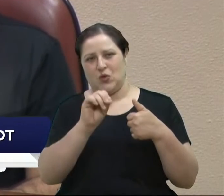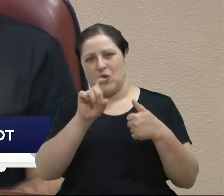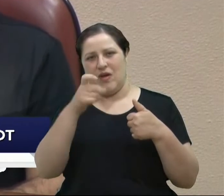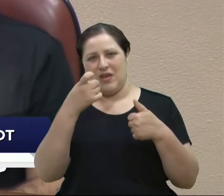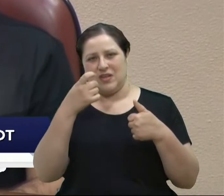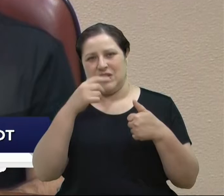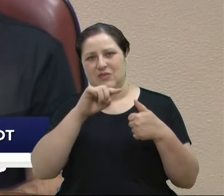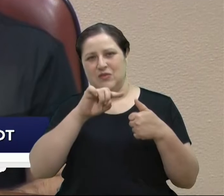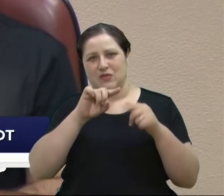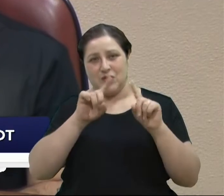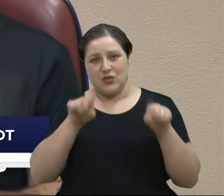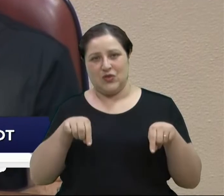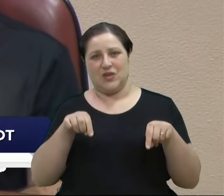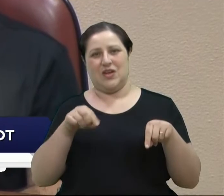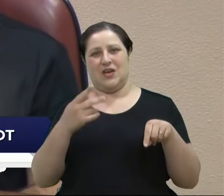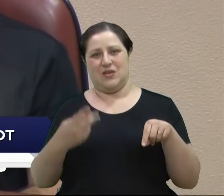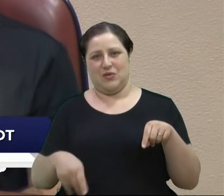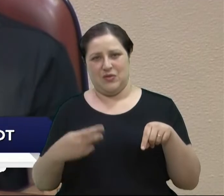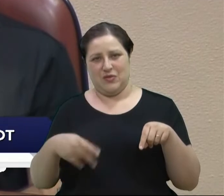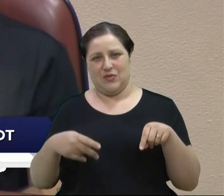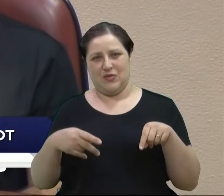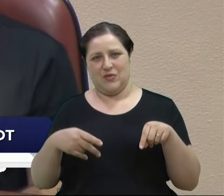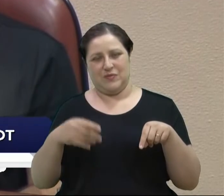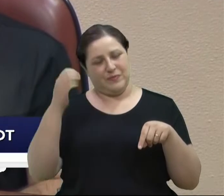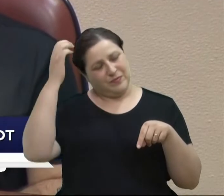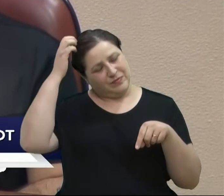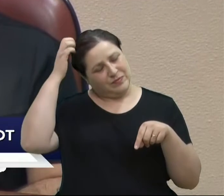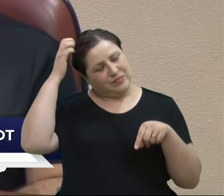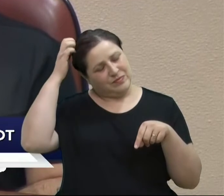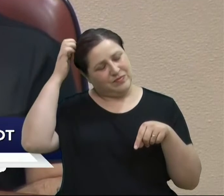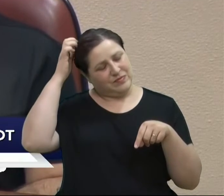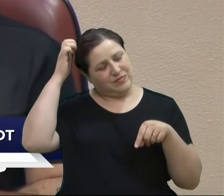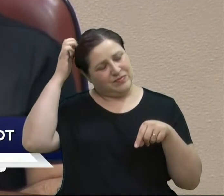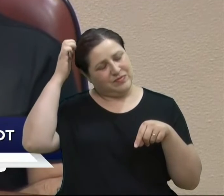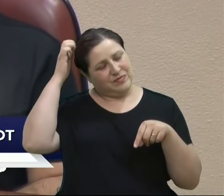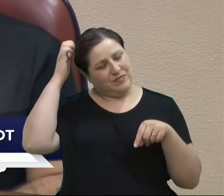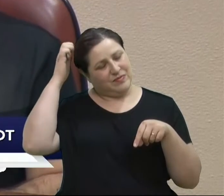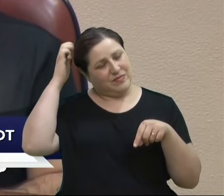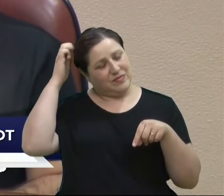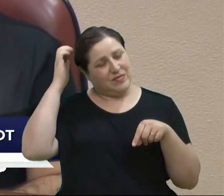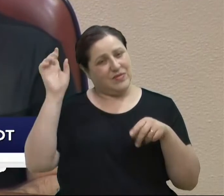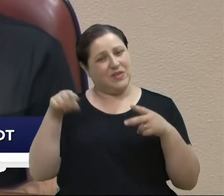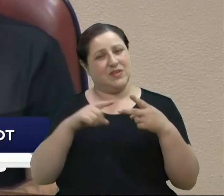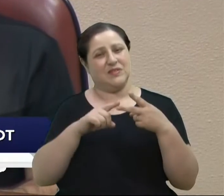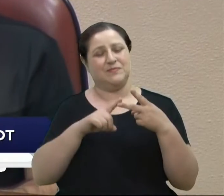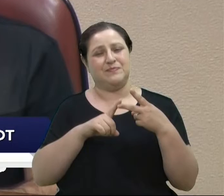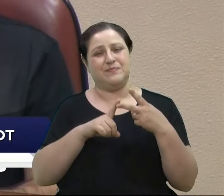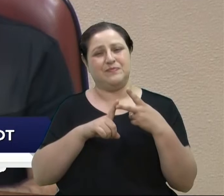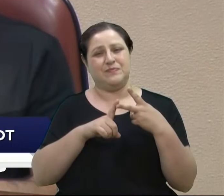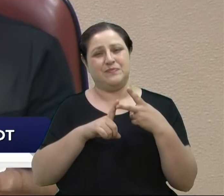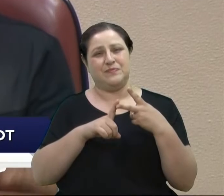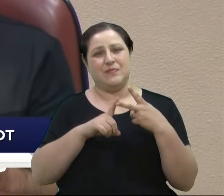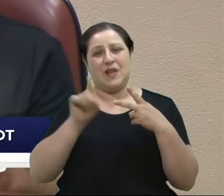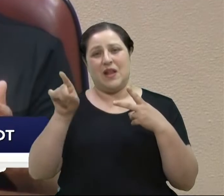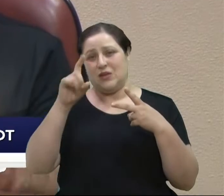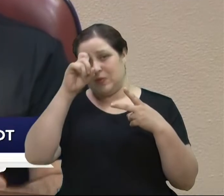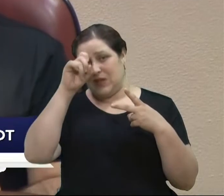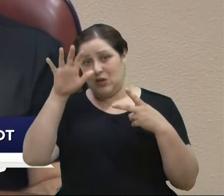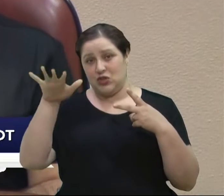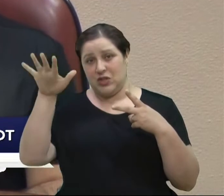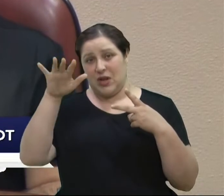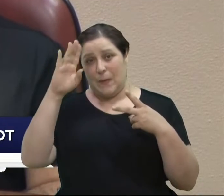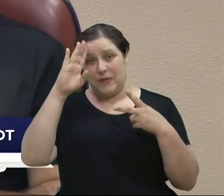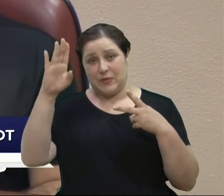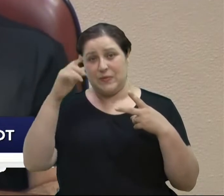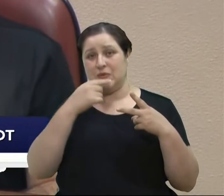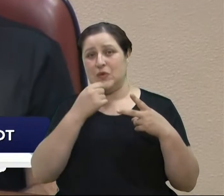servidor também da Unacom, do Hospital Geral. No geral,